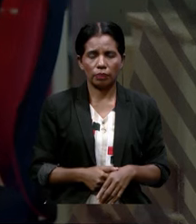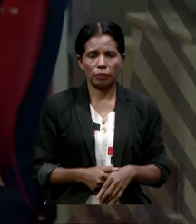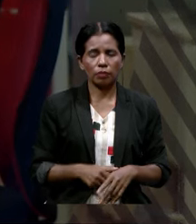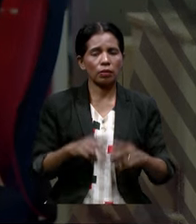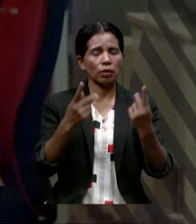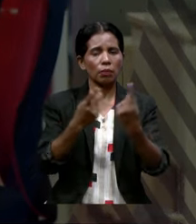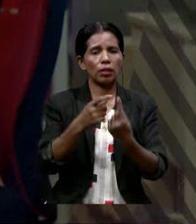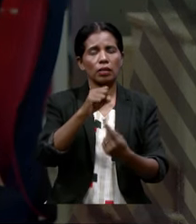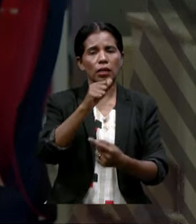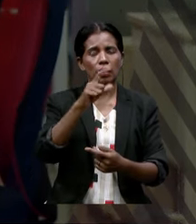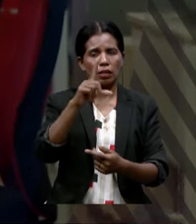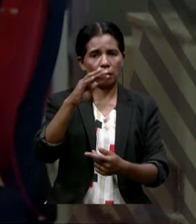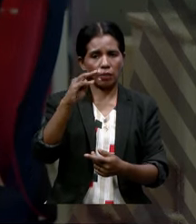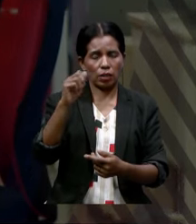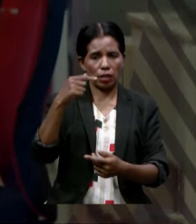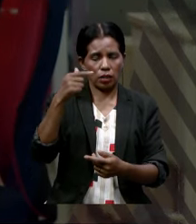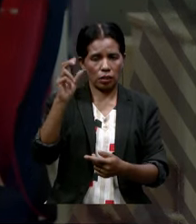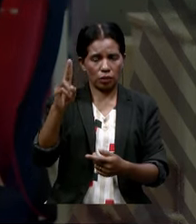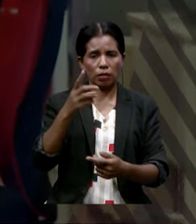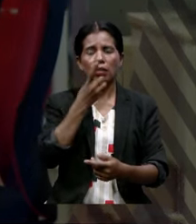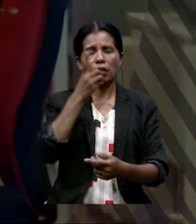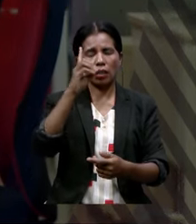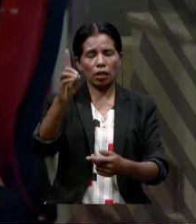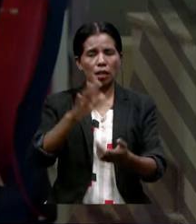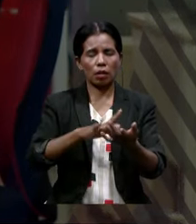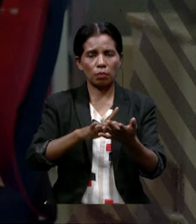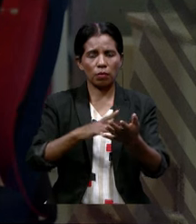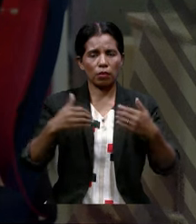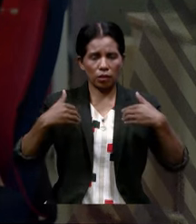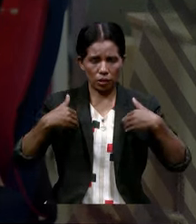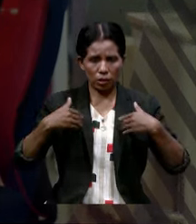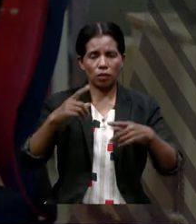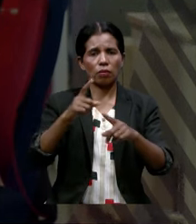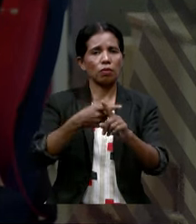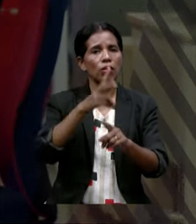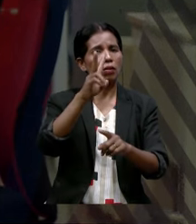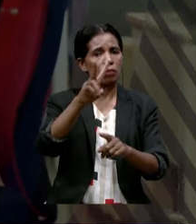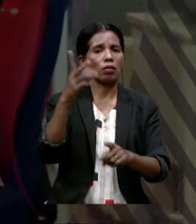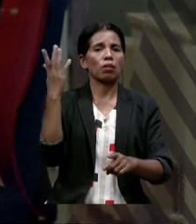sampainya Selimago, deklarasi to kai moruk normal ona ia fulang rualiba.